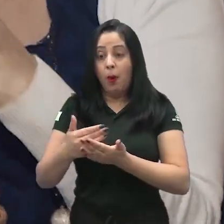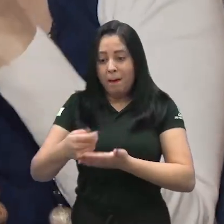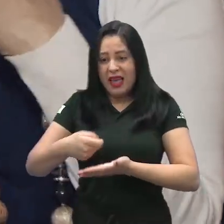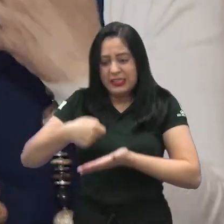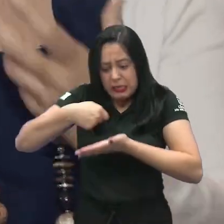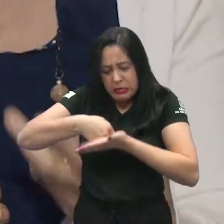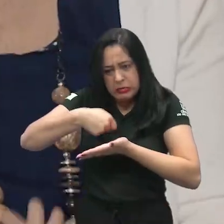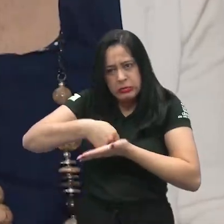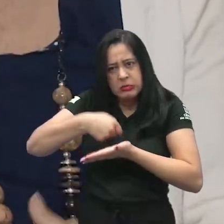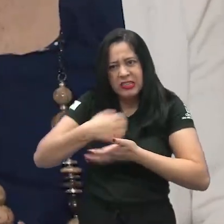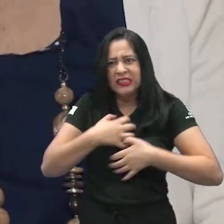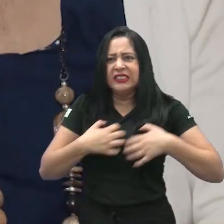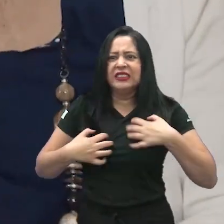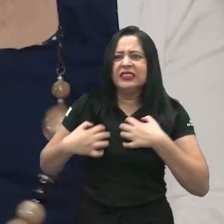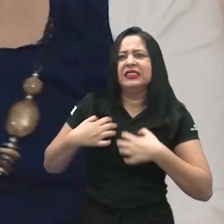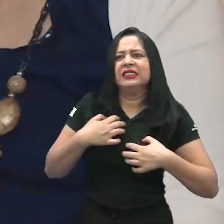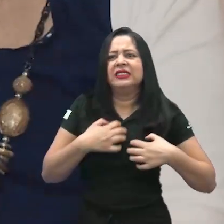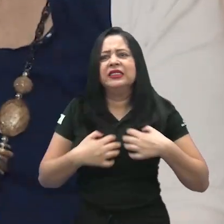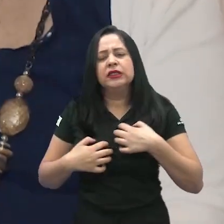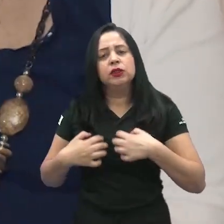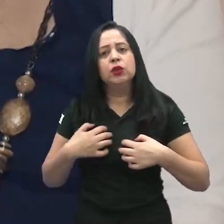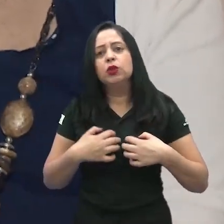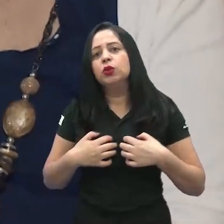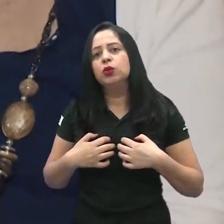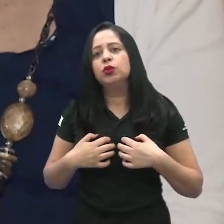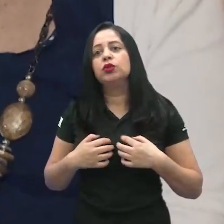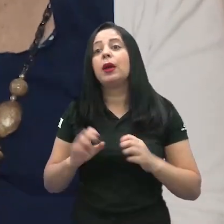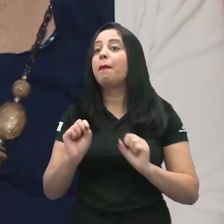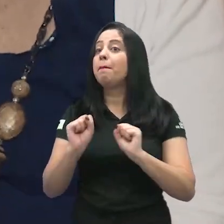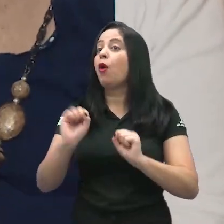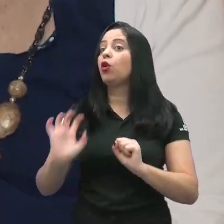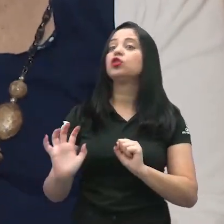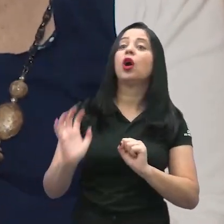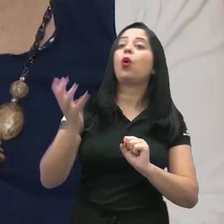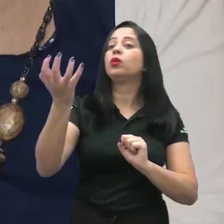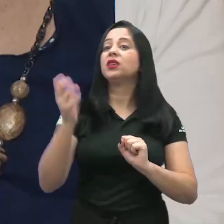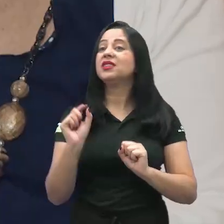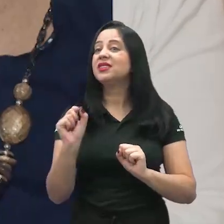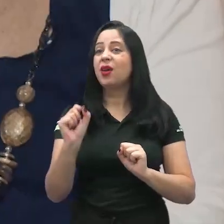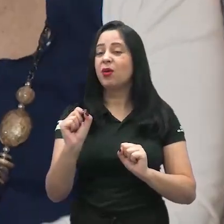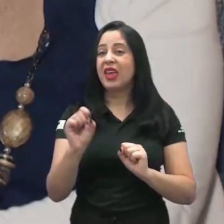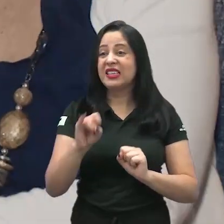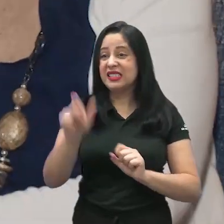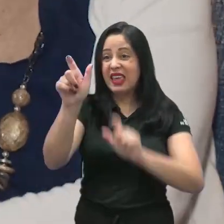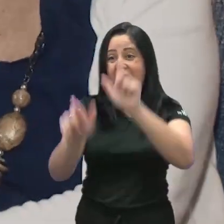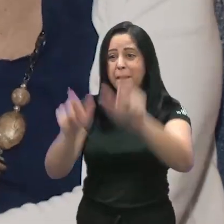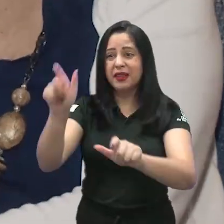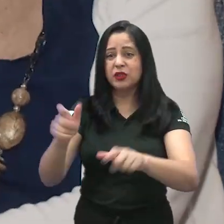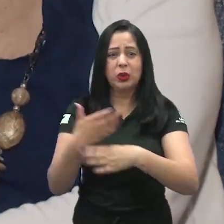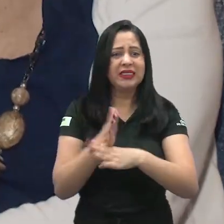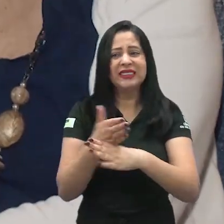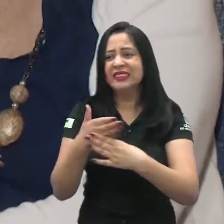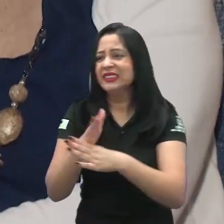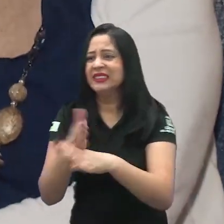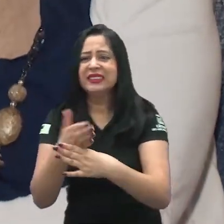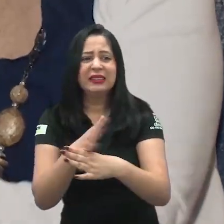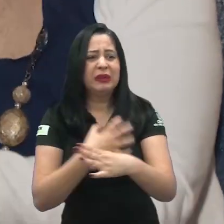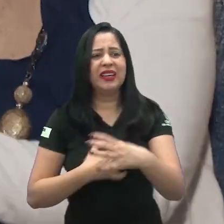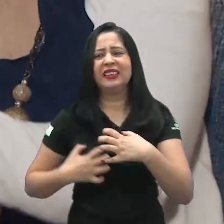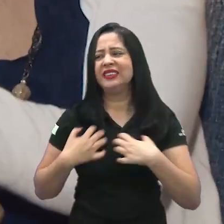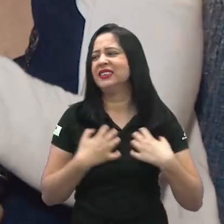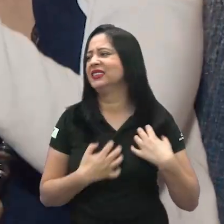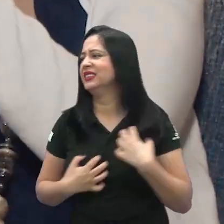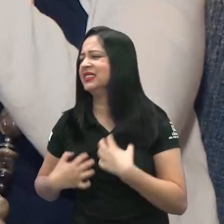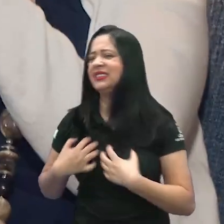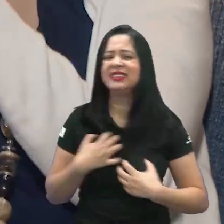cobrança, uma angústia muito grande. E o que pode acontecer quando uma pessoa não encontra saída? Quando ela está